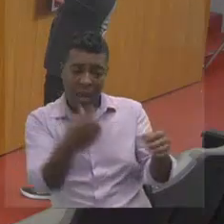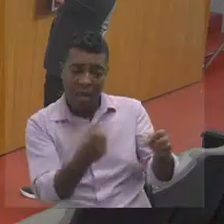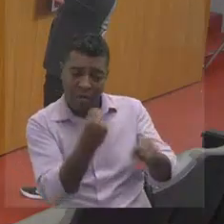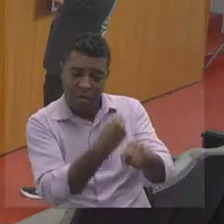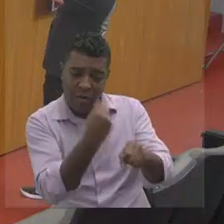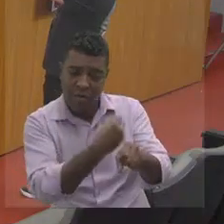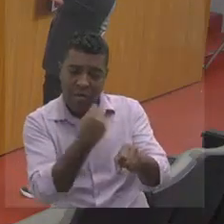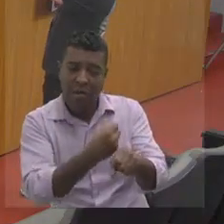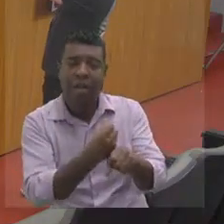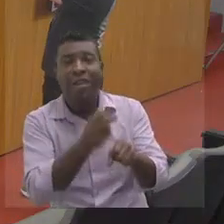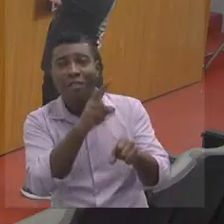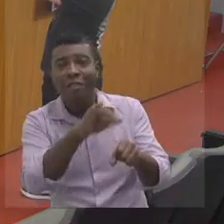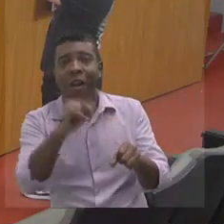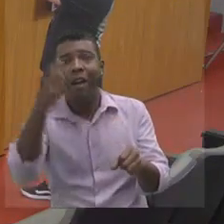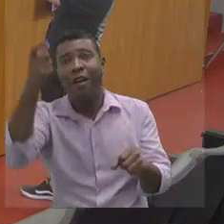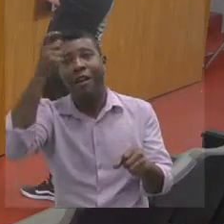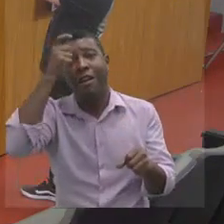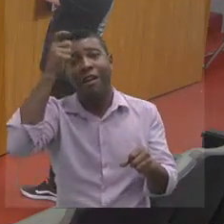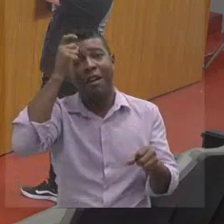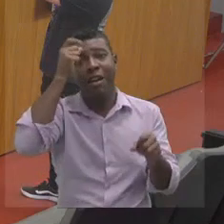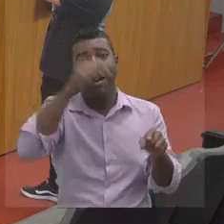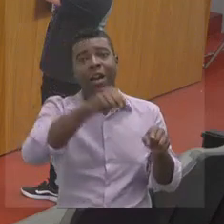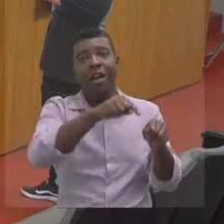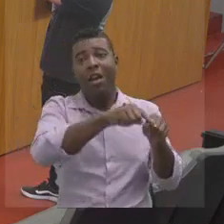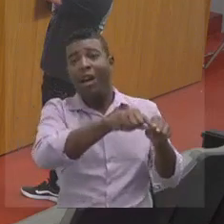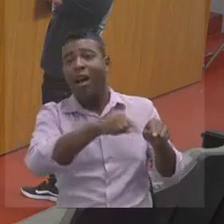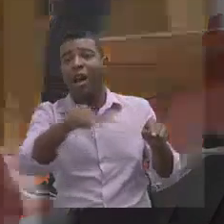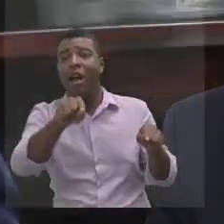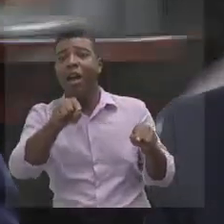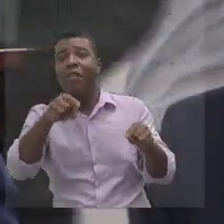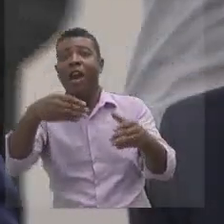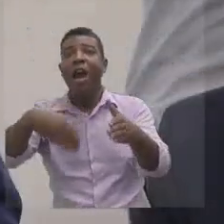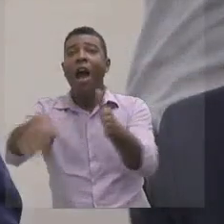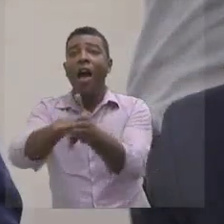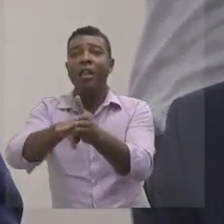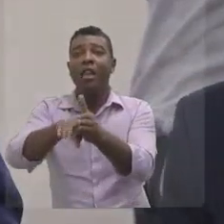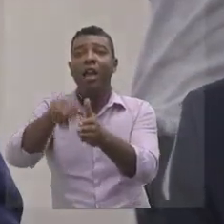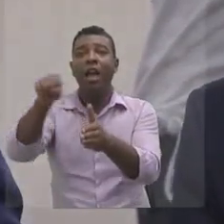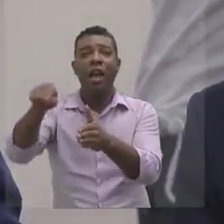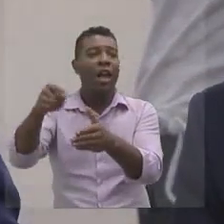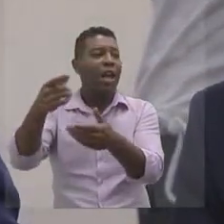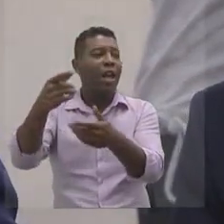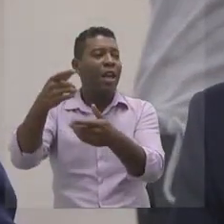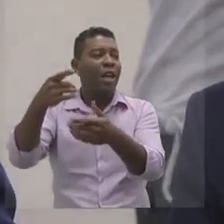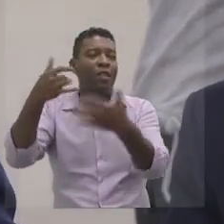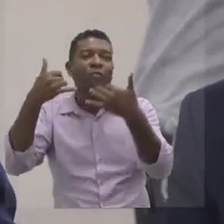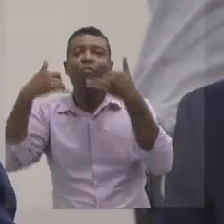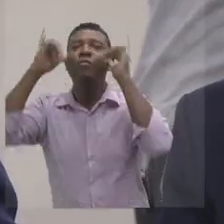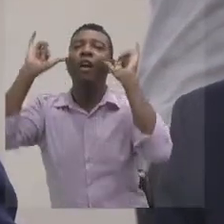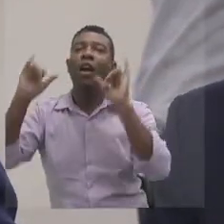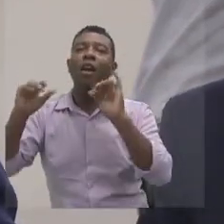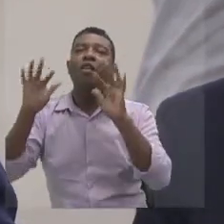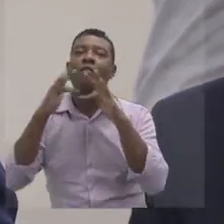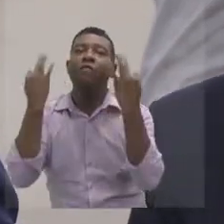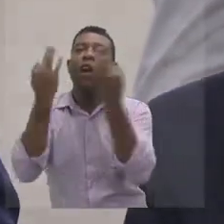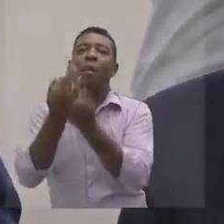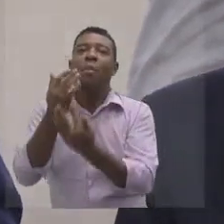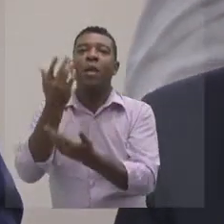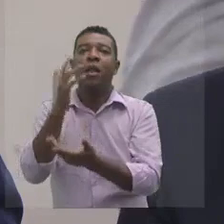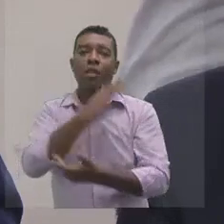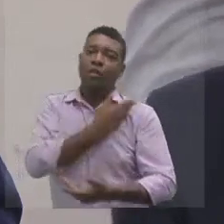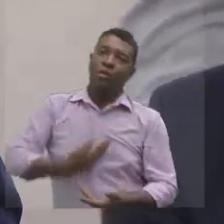falar né coincidentemente vai até a propriedade da família do governador Eu gostaria que o Senhor nos viesse esses dados Ok